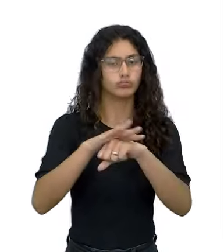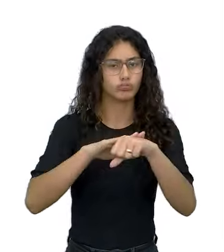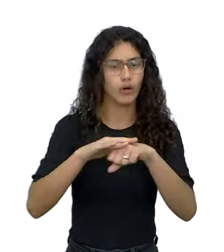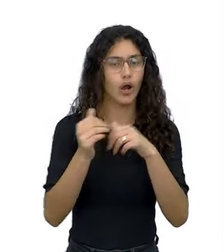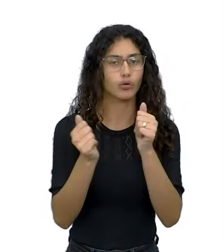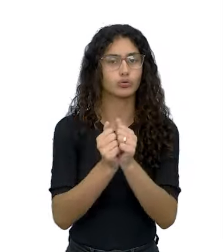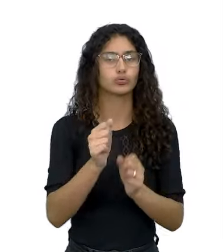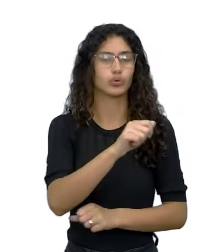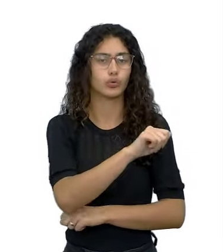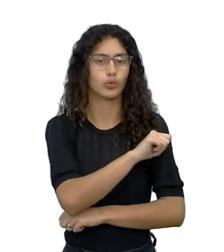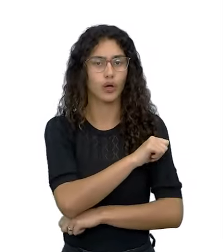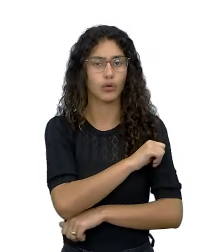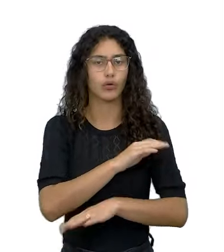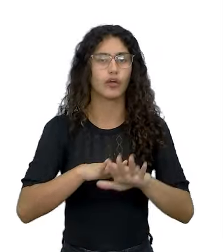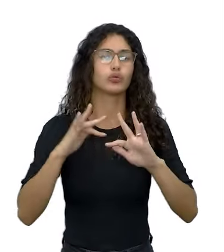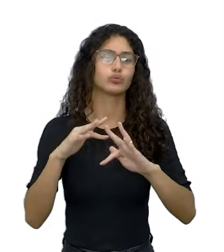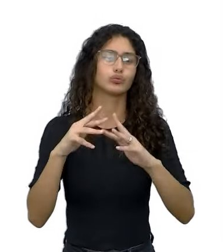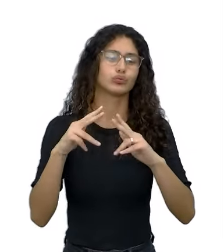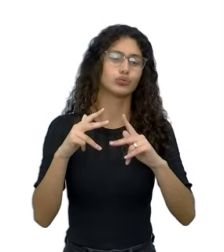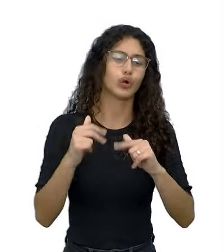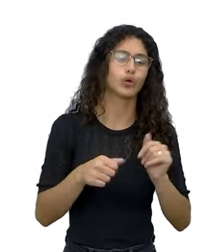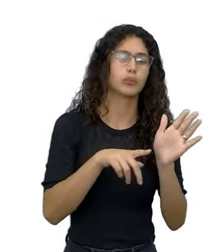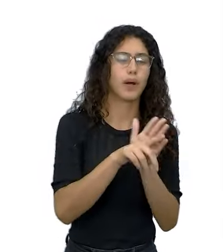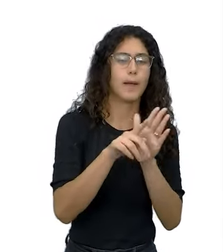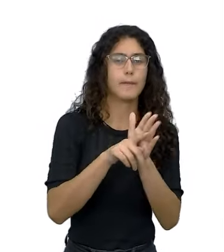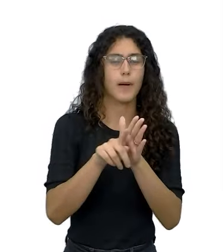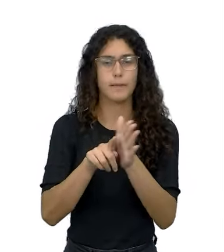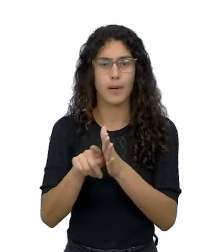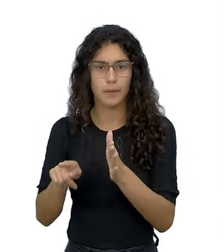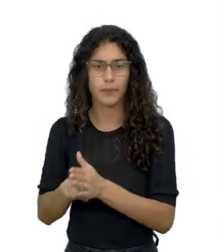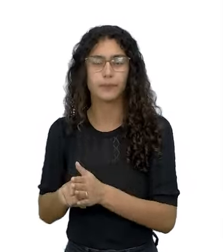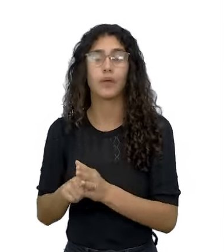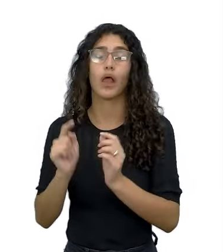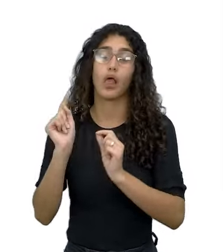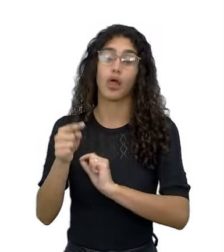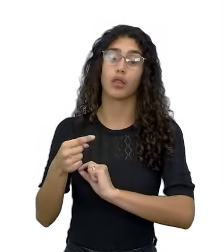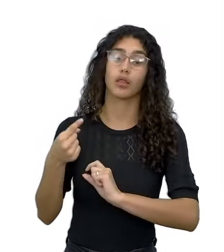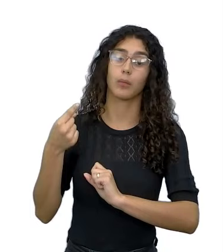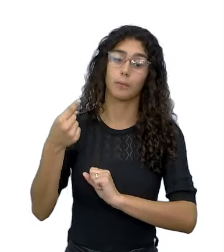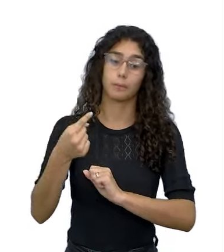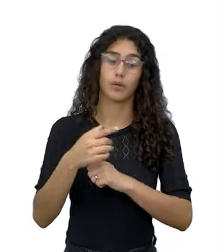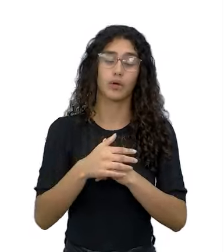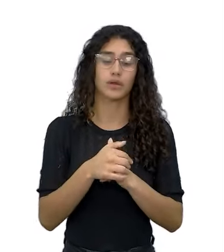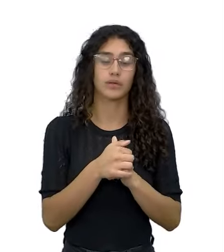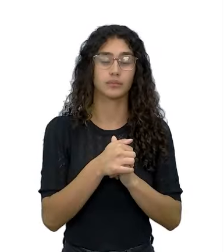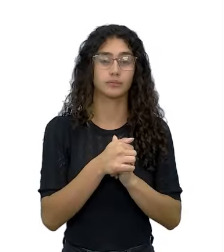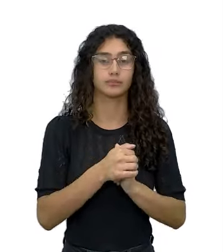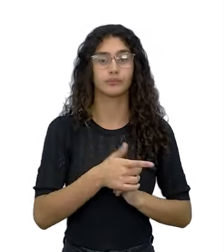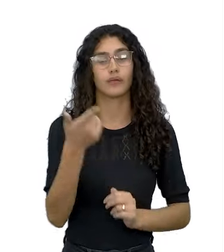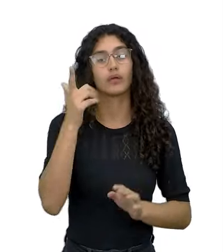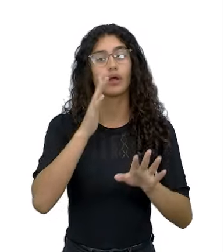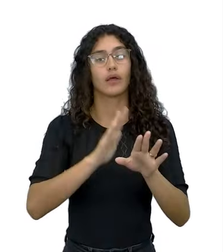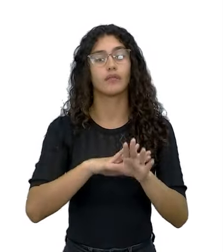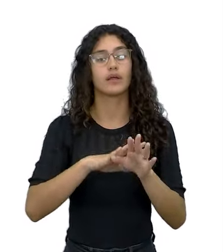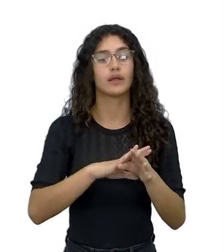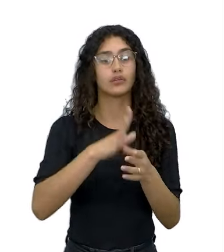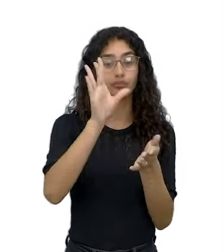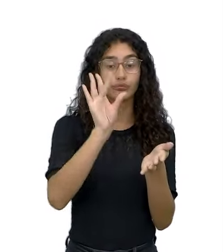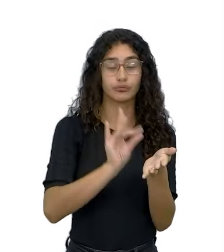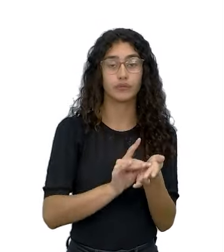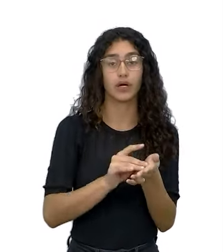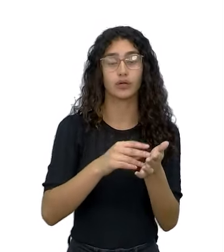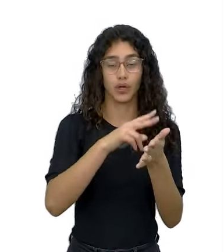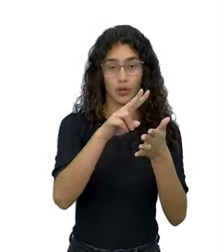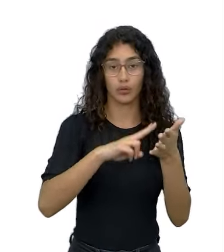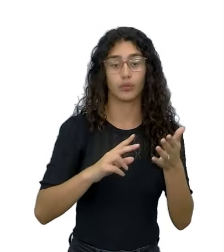com os estudantes, né, fazer todo esse questionamento, né, para que depois se parta aí para a realização dessa